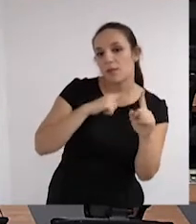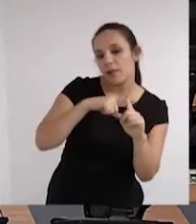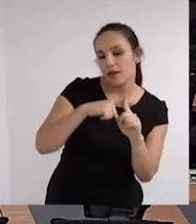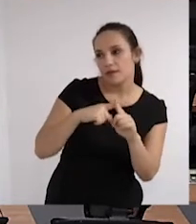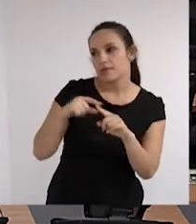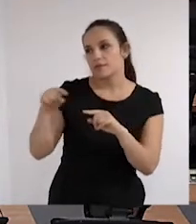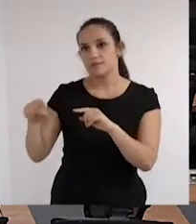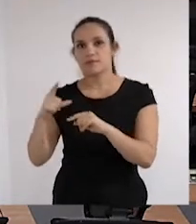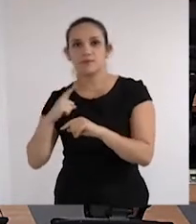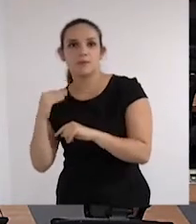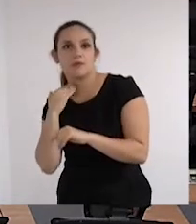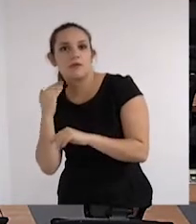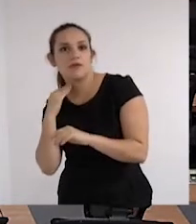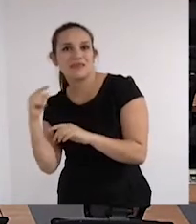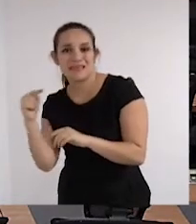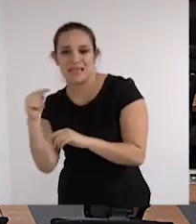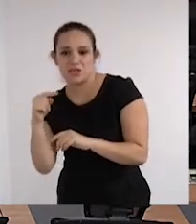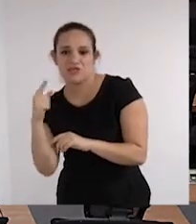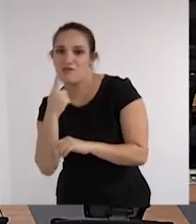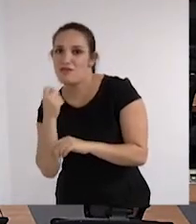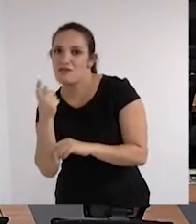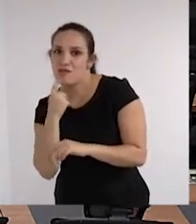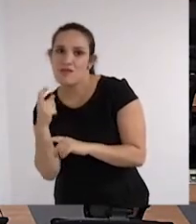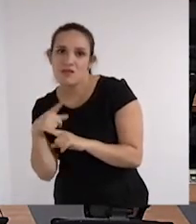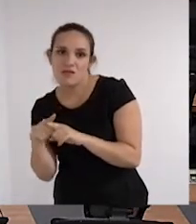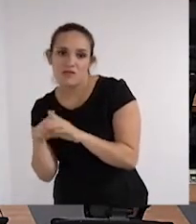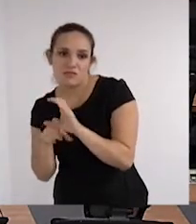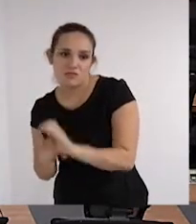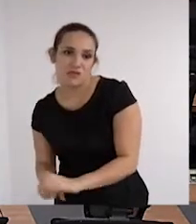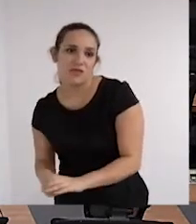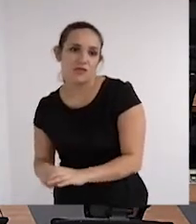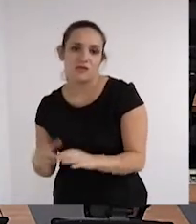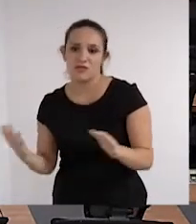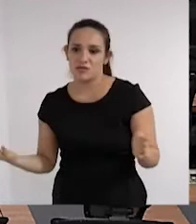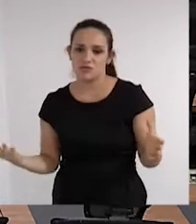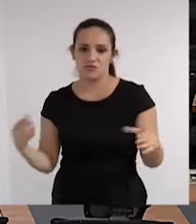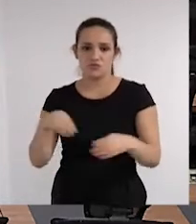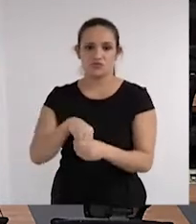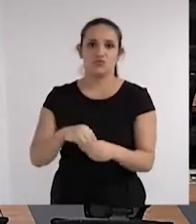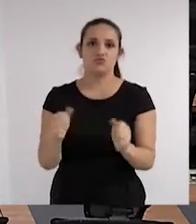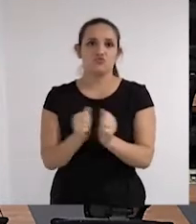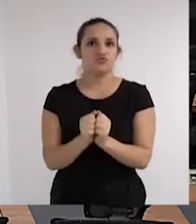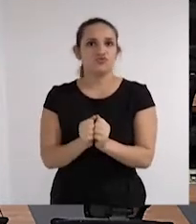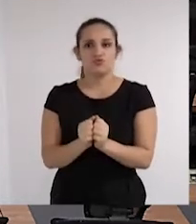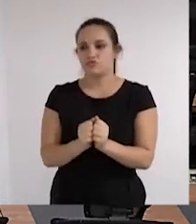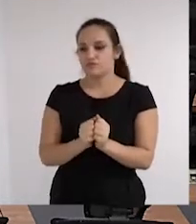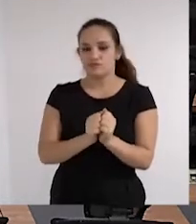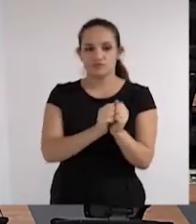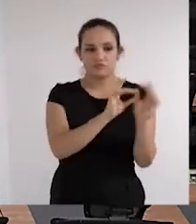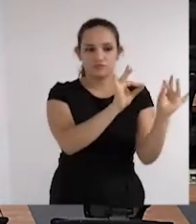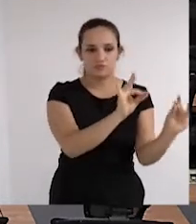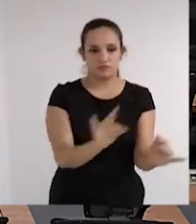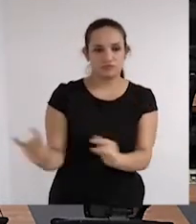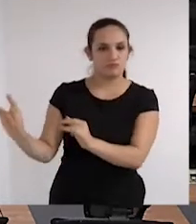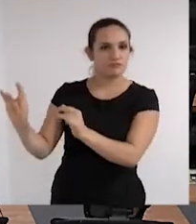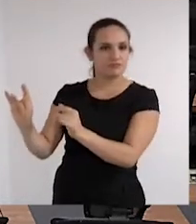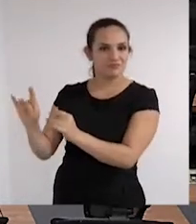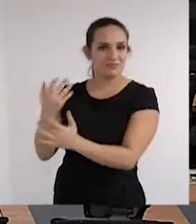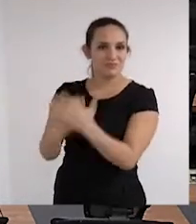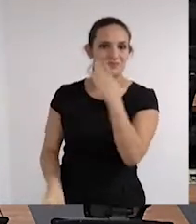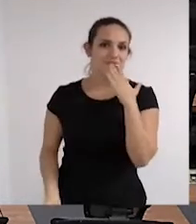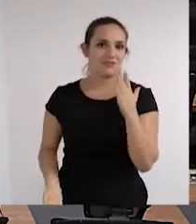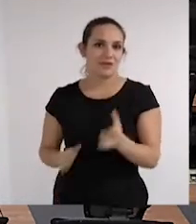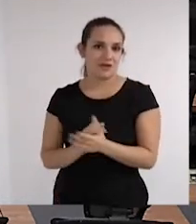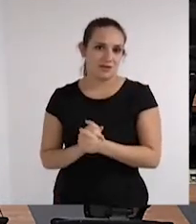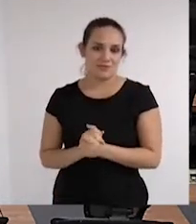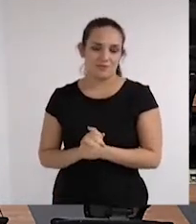superavitário, o que significa isso? Se não é desequilíbrio financeiro, portanto, feriu frontalmente o artigo 40 da Constituição